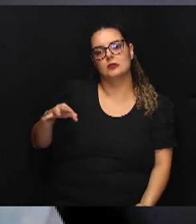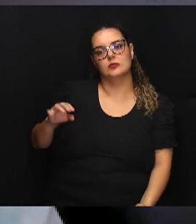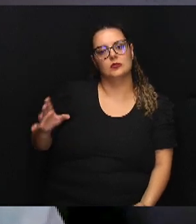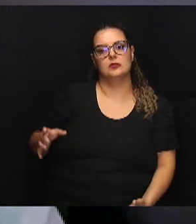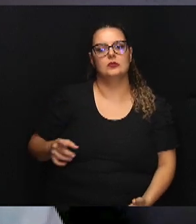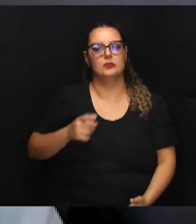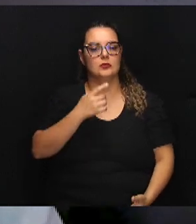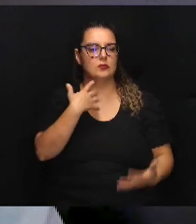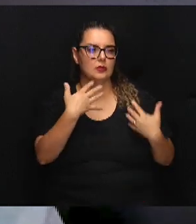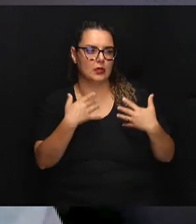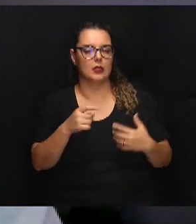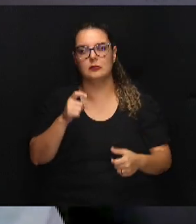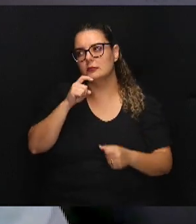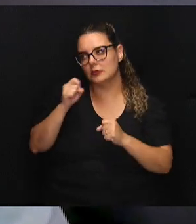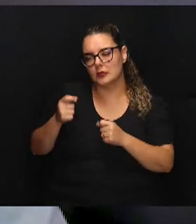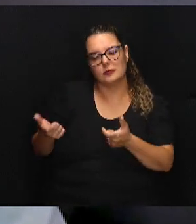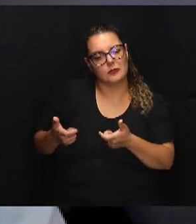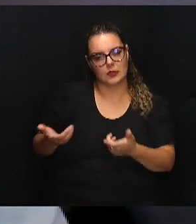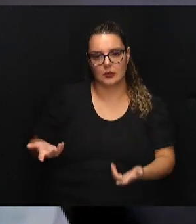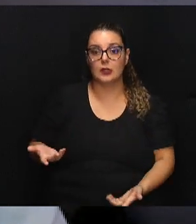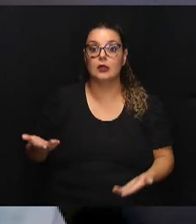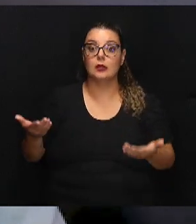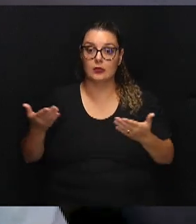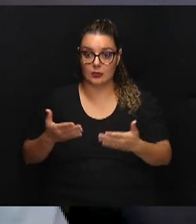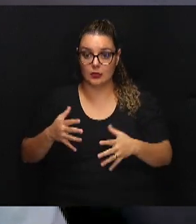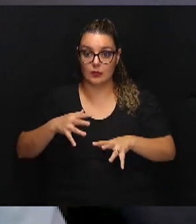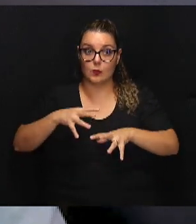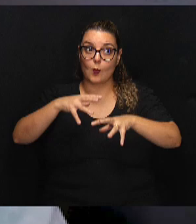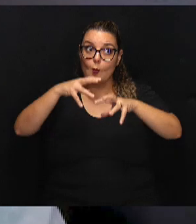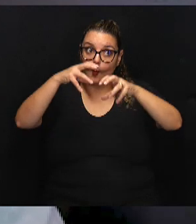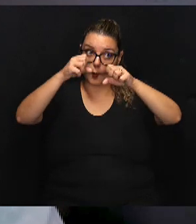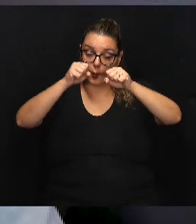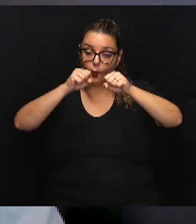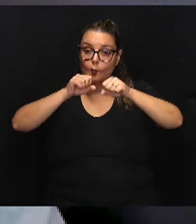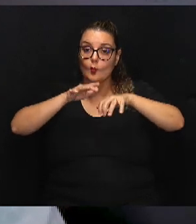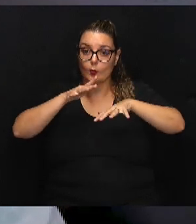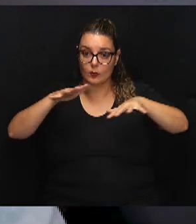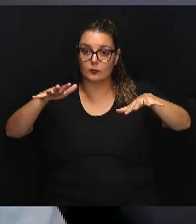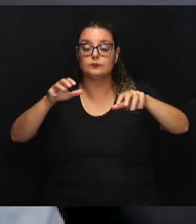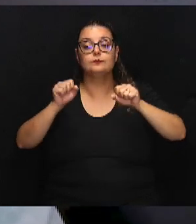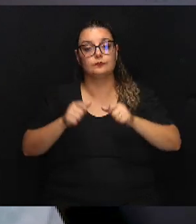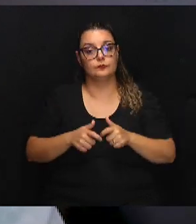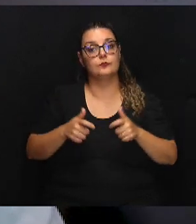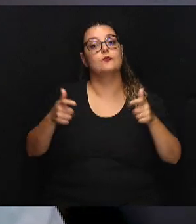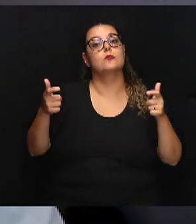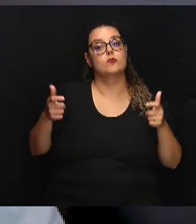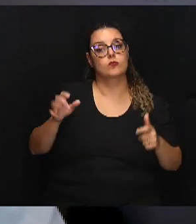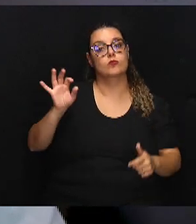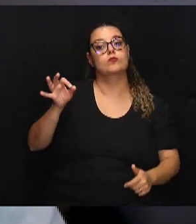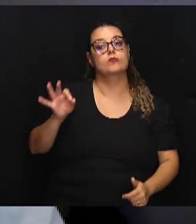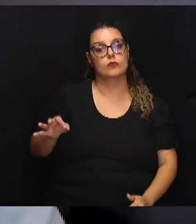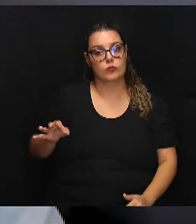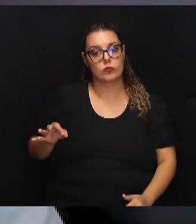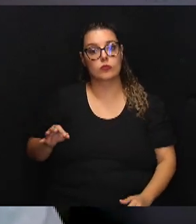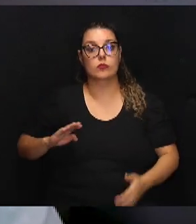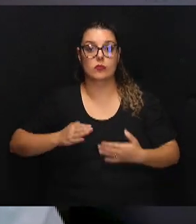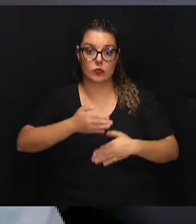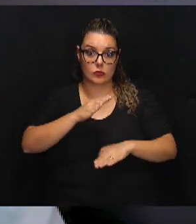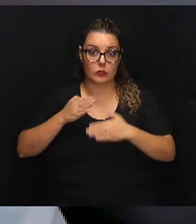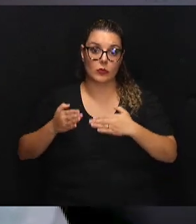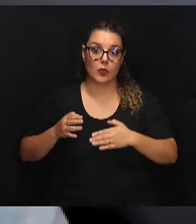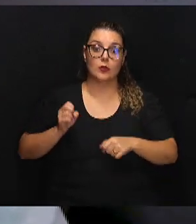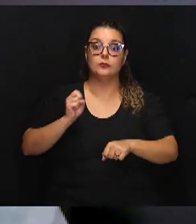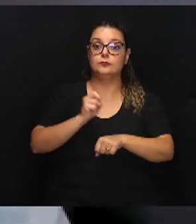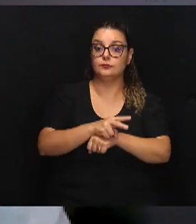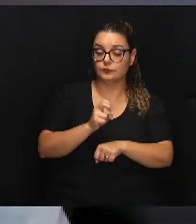frio, menos, né? Agora, a secura do ar pode aumentar a chance de uma bactéria ou um